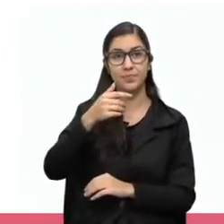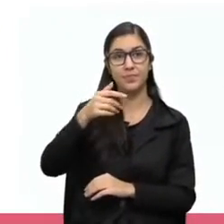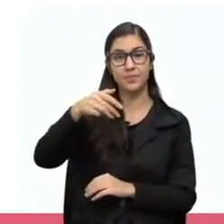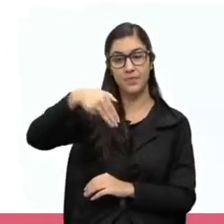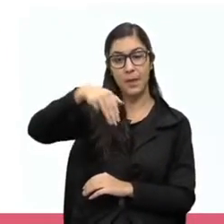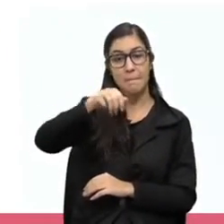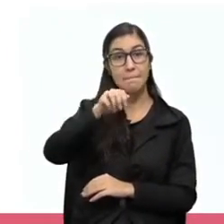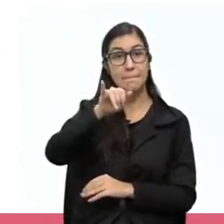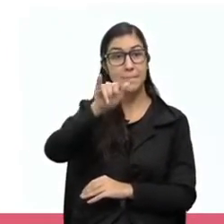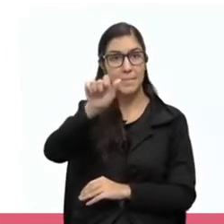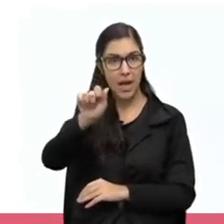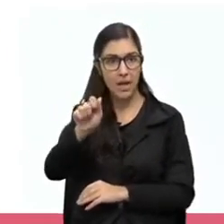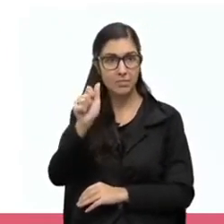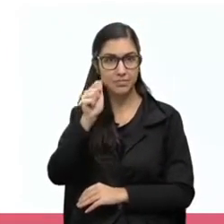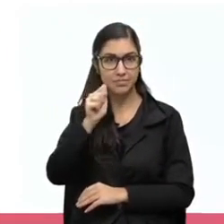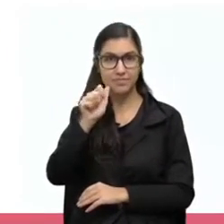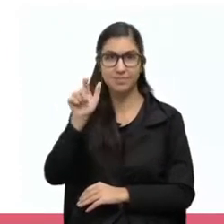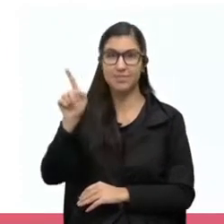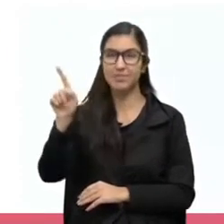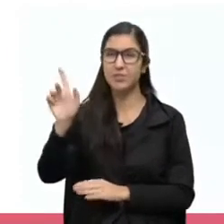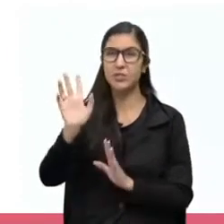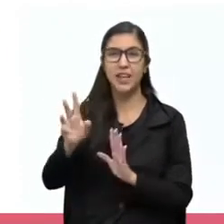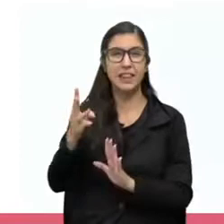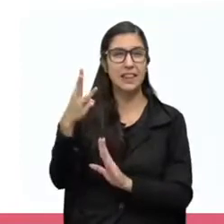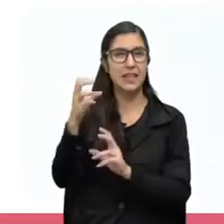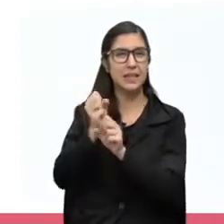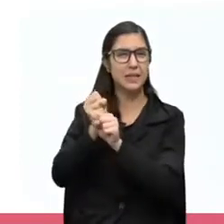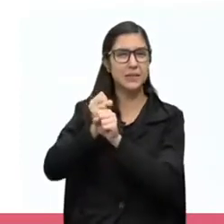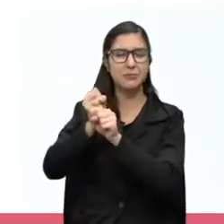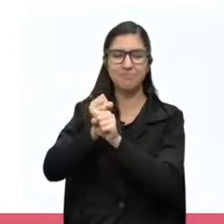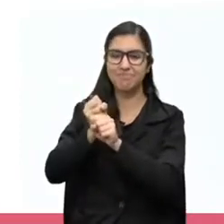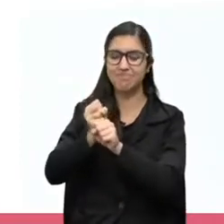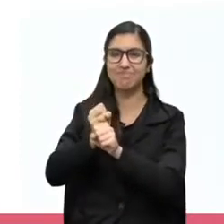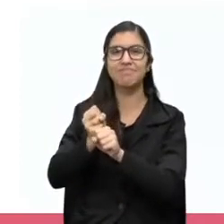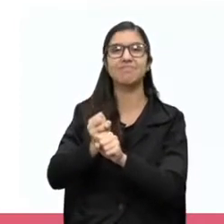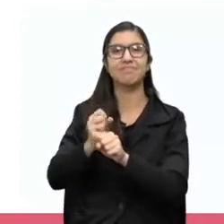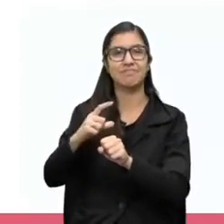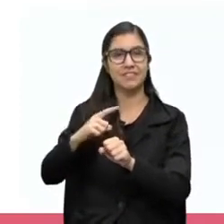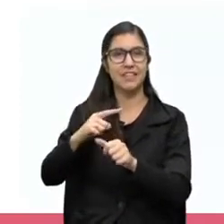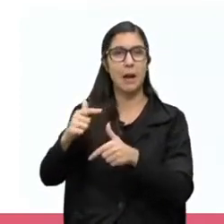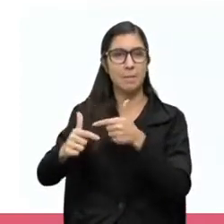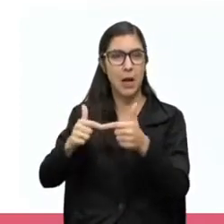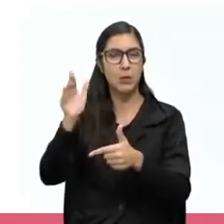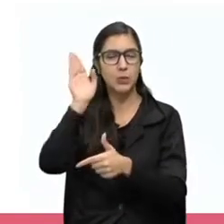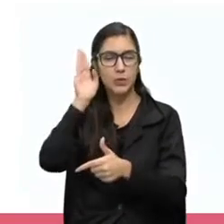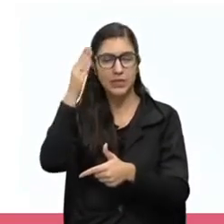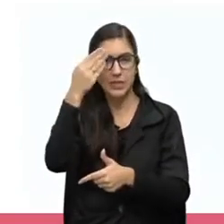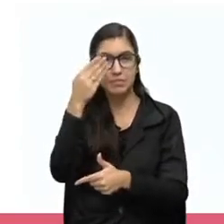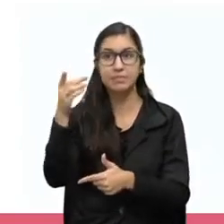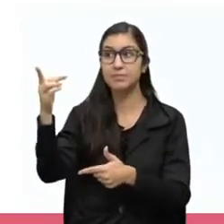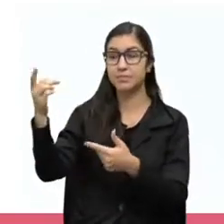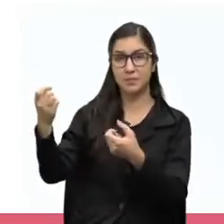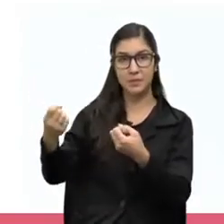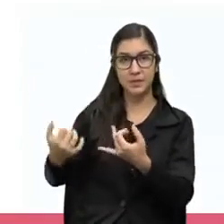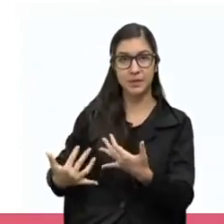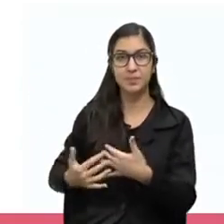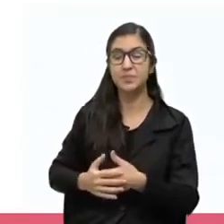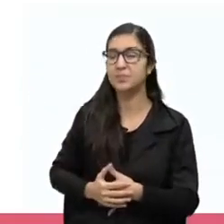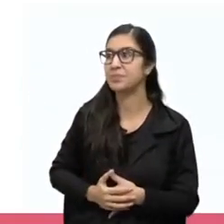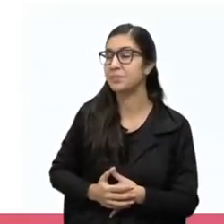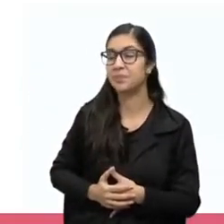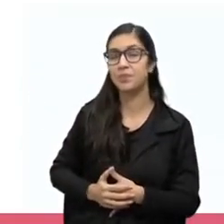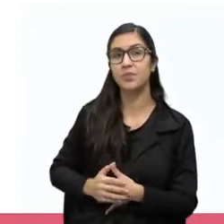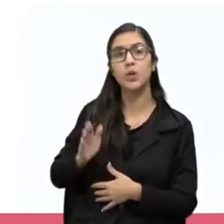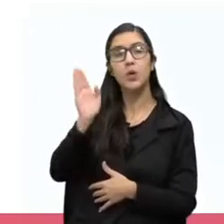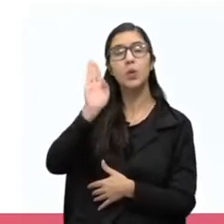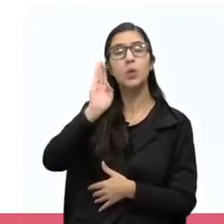Shirley Maia, que há mais de 30 anos trabalha com a surdo-cegueira, olha só como ela menciona. Coloca que a palavra